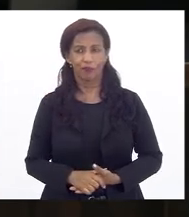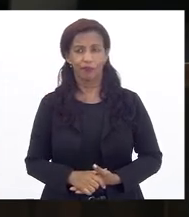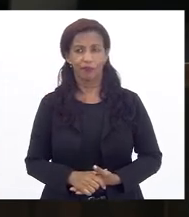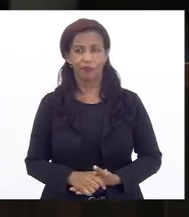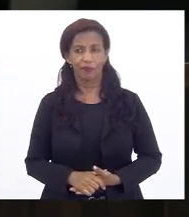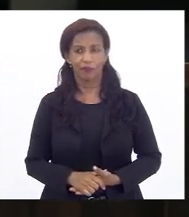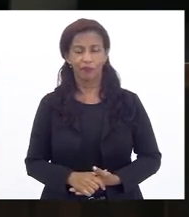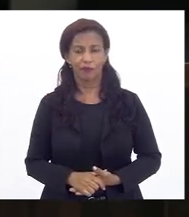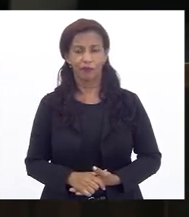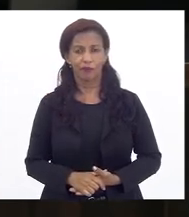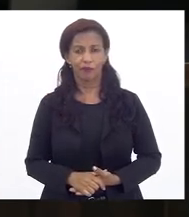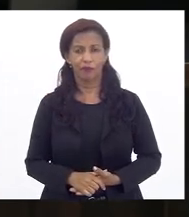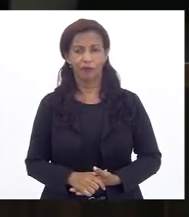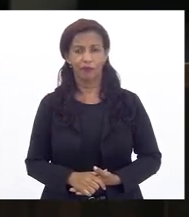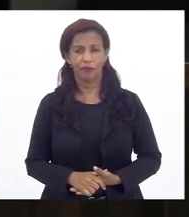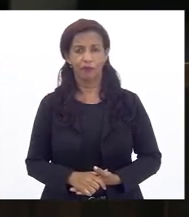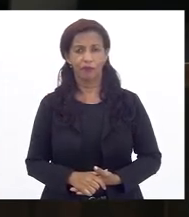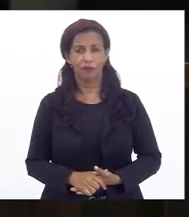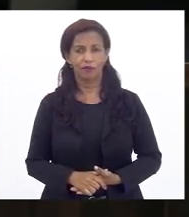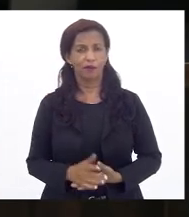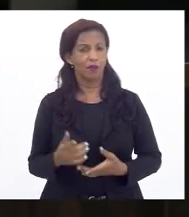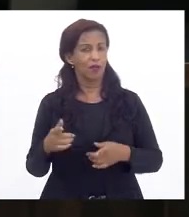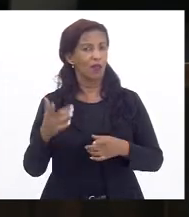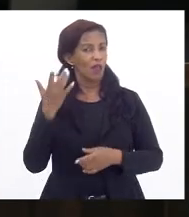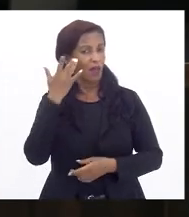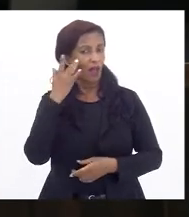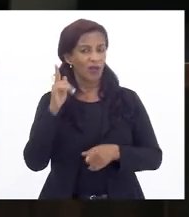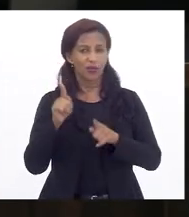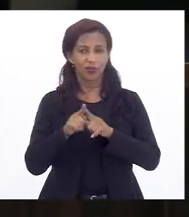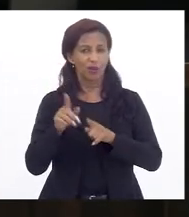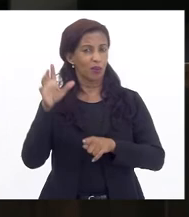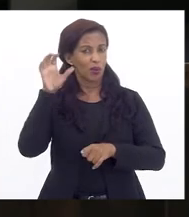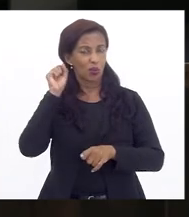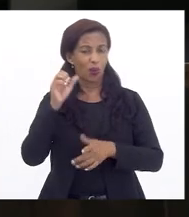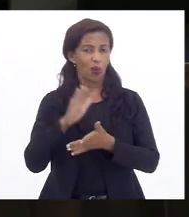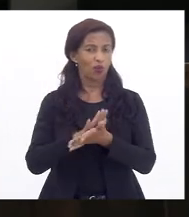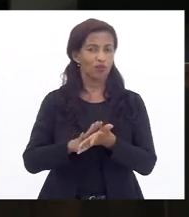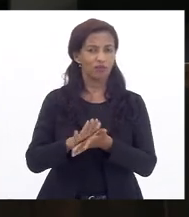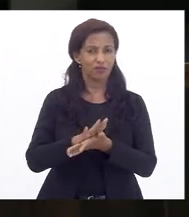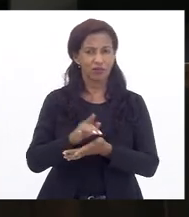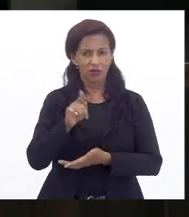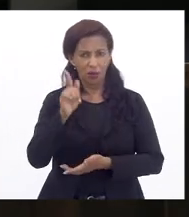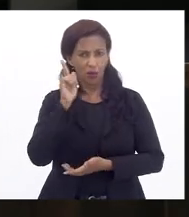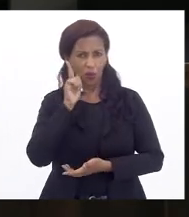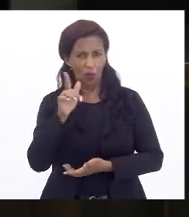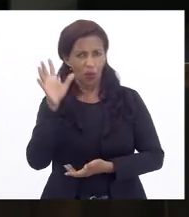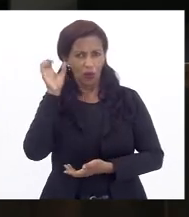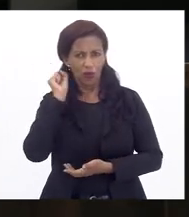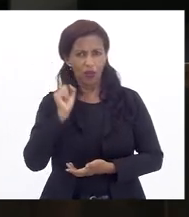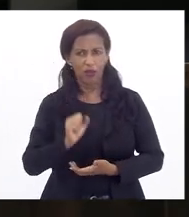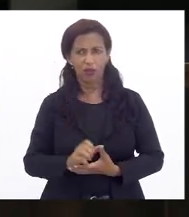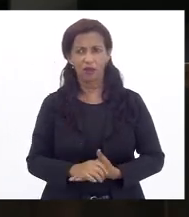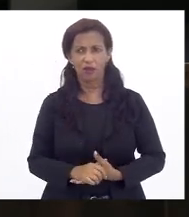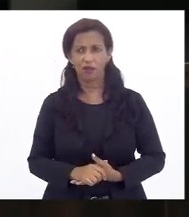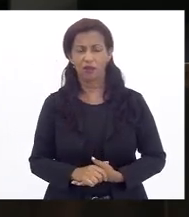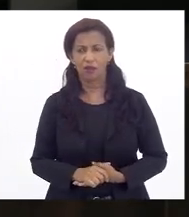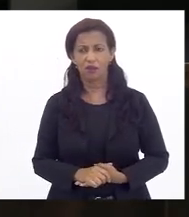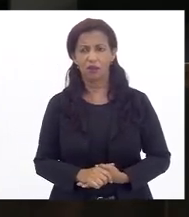Não sei se a deputada nos ouve, acho que ela sequer nos ouve. Deputada Célia Jordão, Vossa Excelência, me ouve?